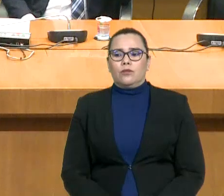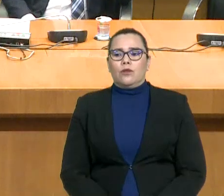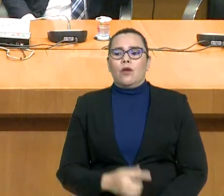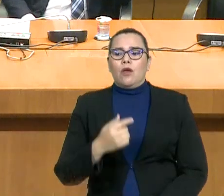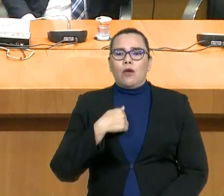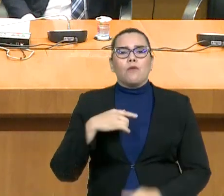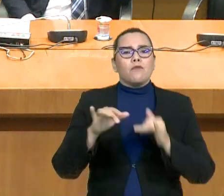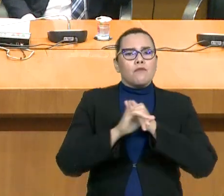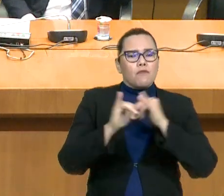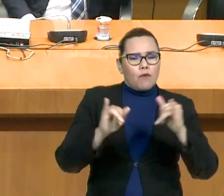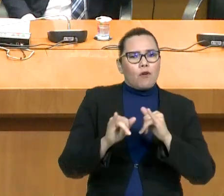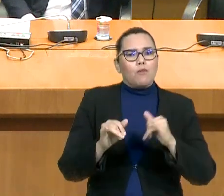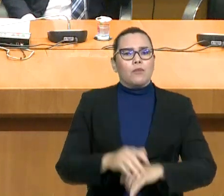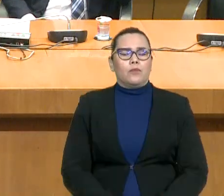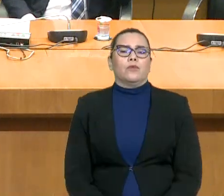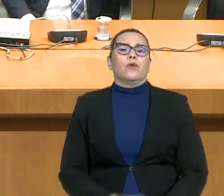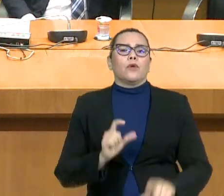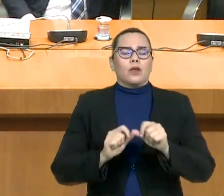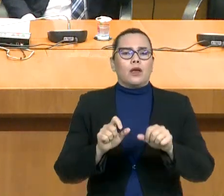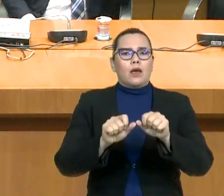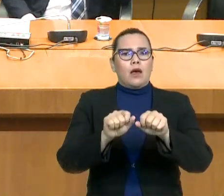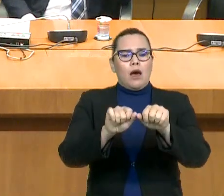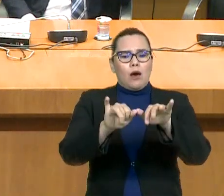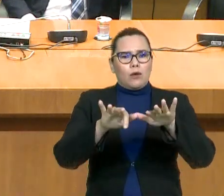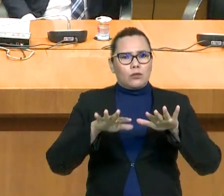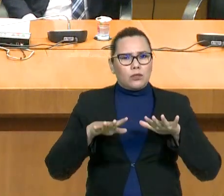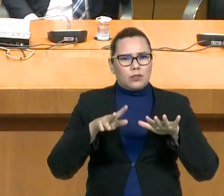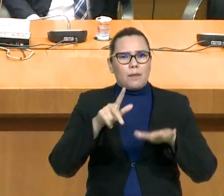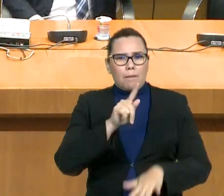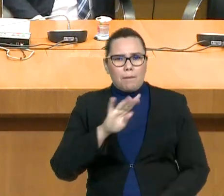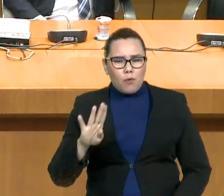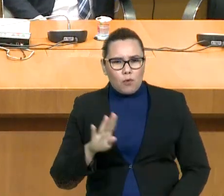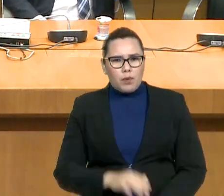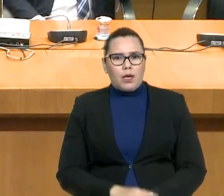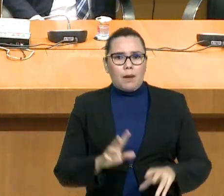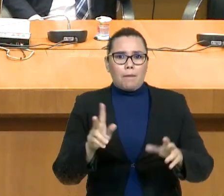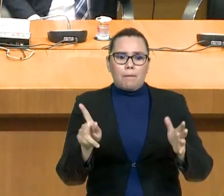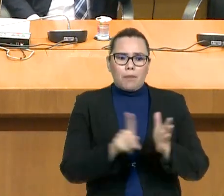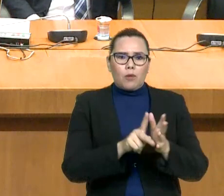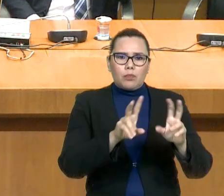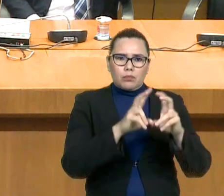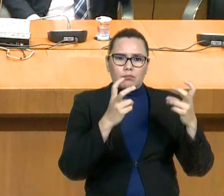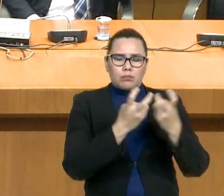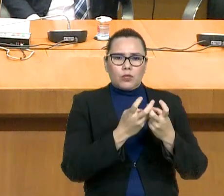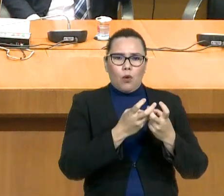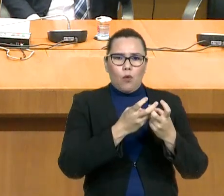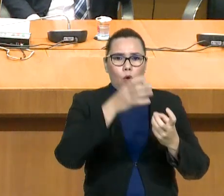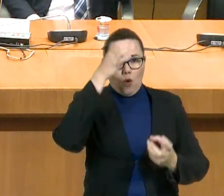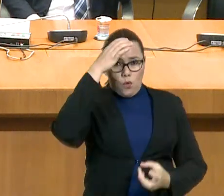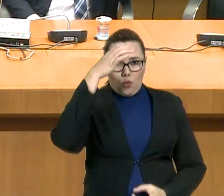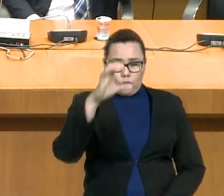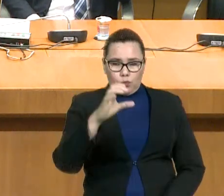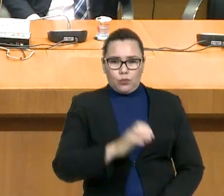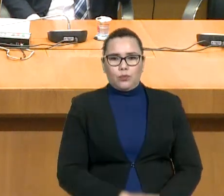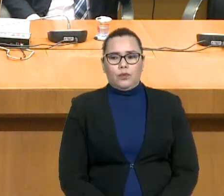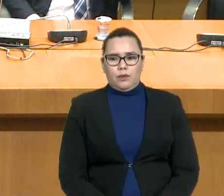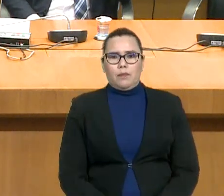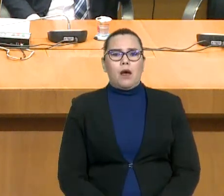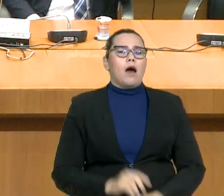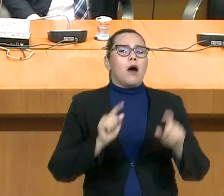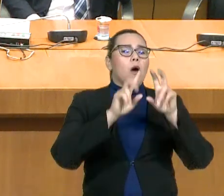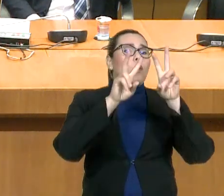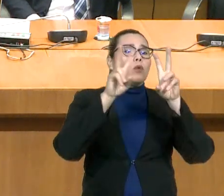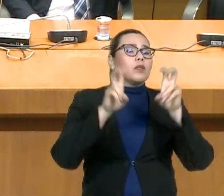audiência pública aqui no plenarinho, acho que é da Comissão de Cultura, é isso, deputado Zé Inácio? Da Comissão de Cultura, para tratar